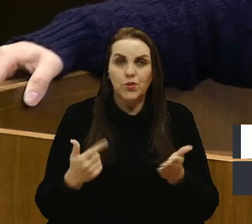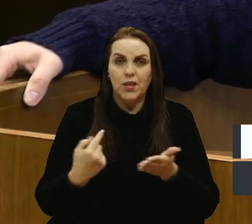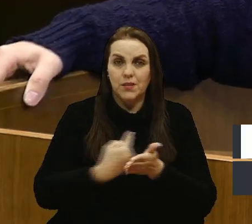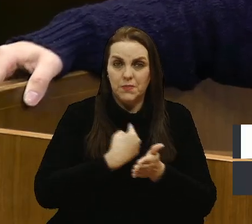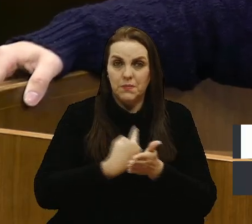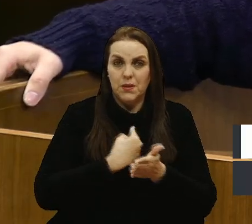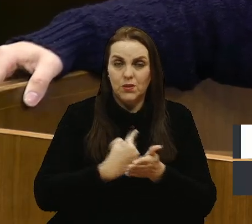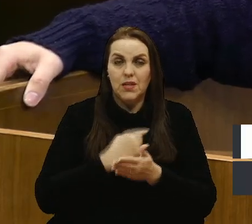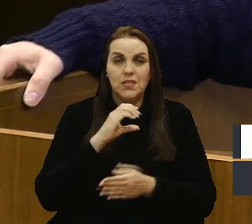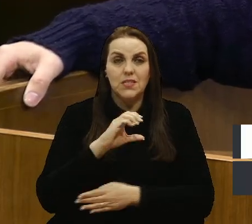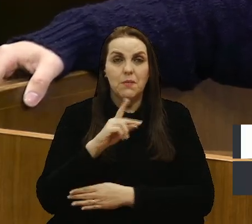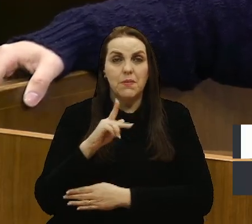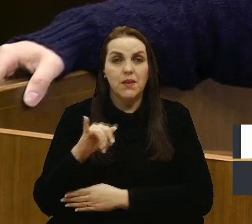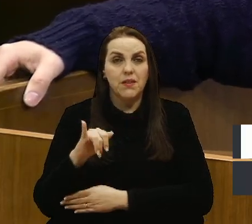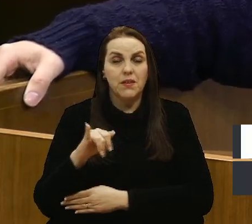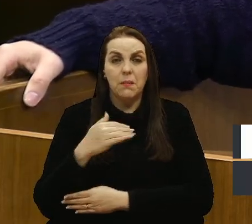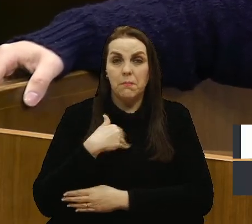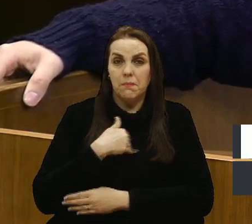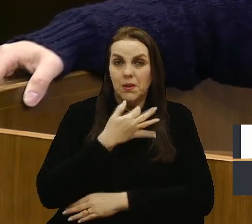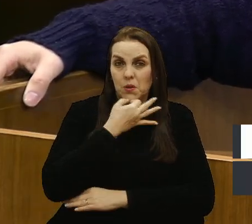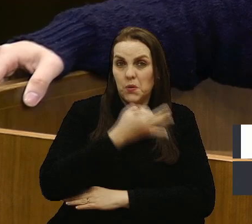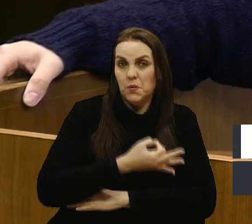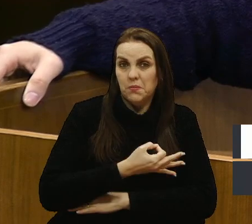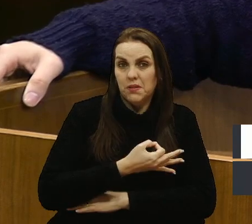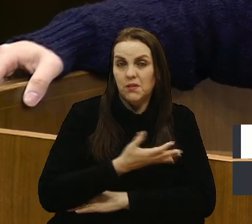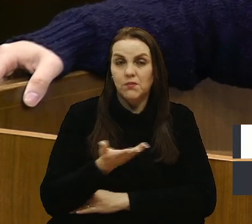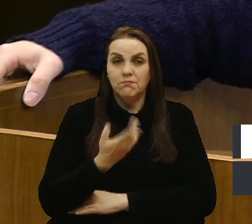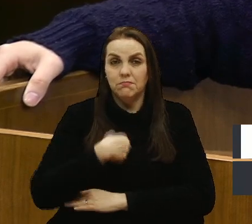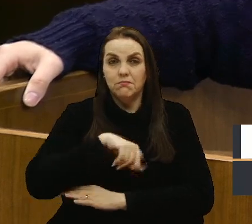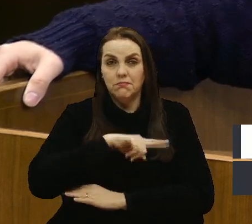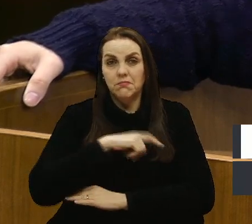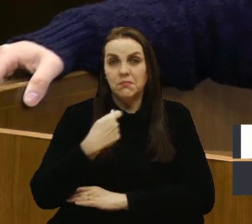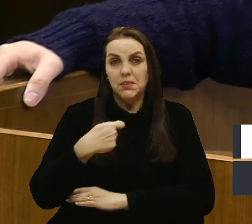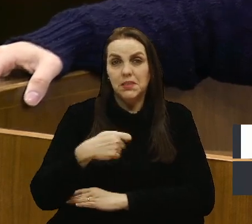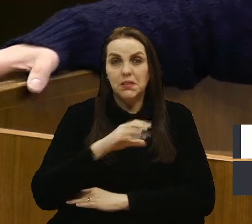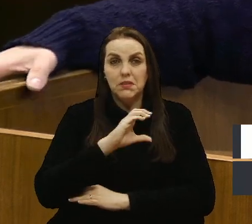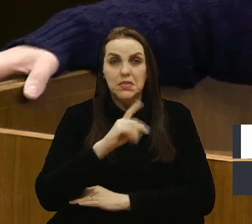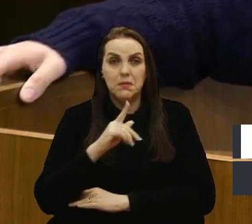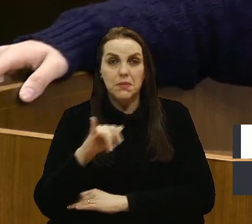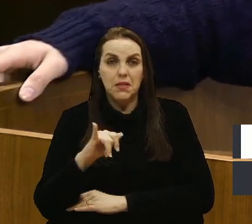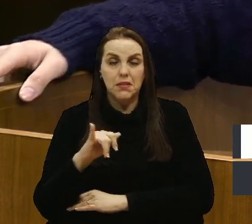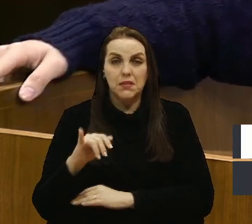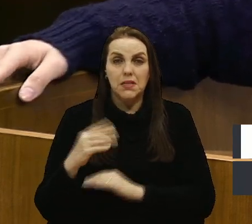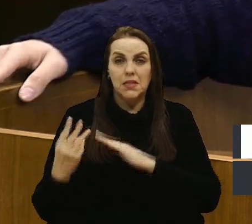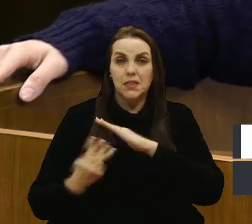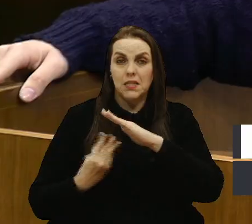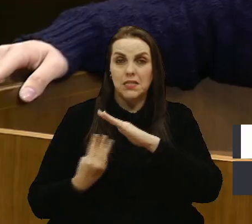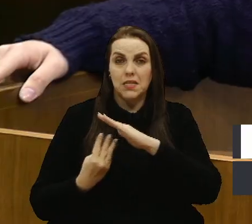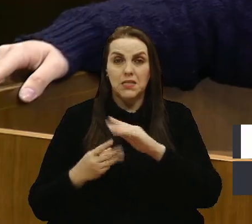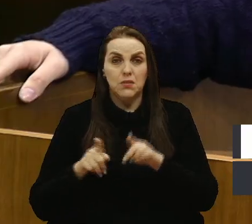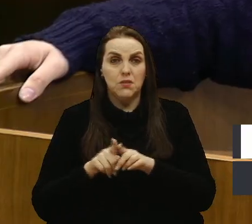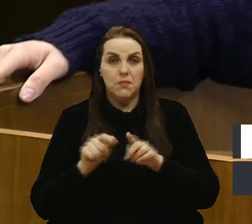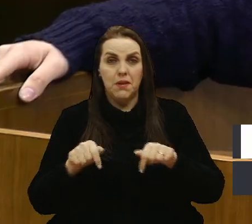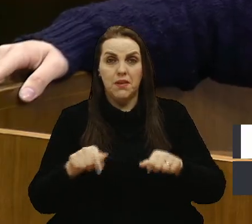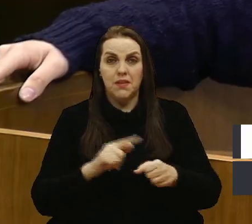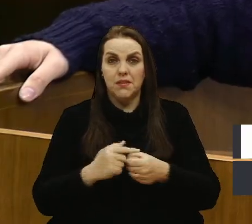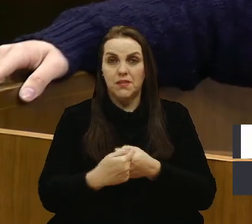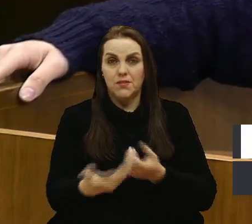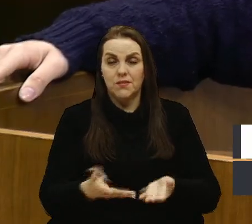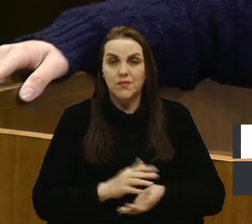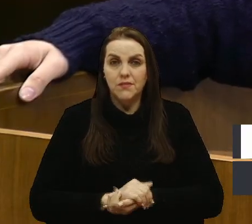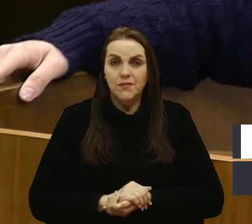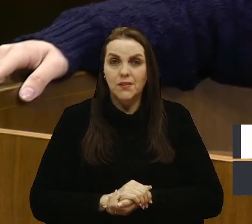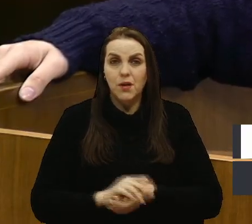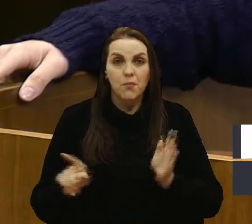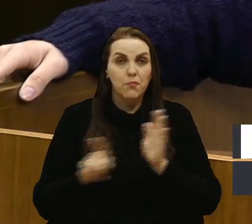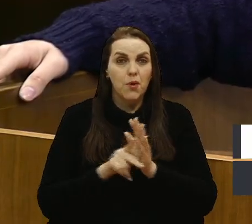sobre as CPIs, que, na minha opinião, nós deveríamos fazer CPI sobre as terceirizações da nossa cidade. Porque as